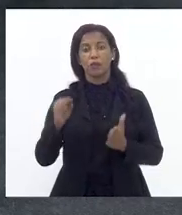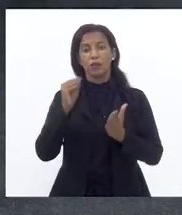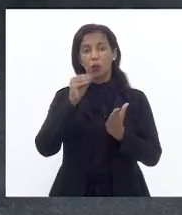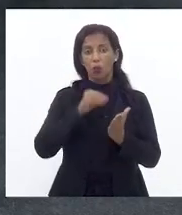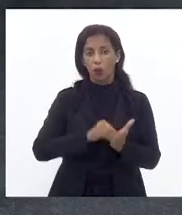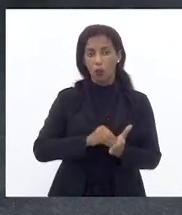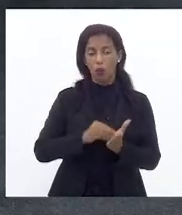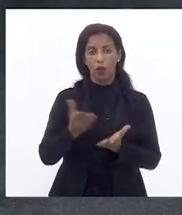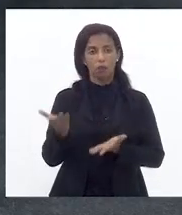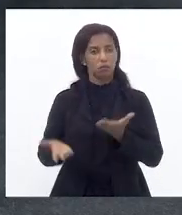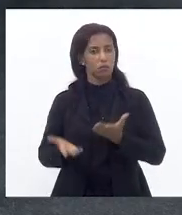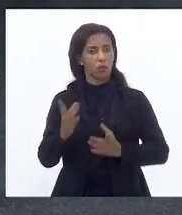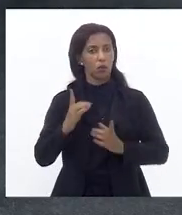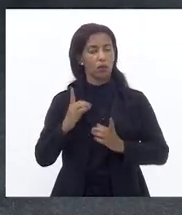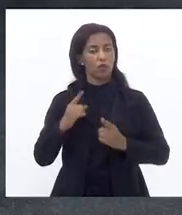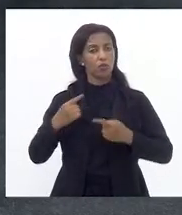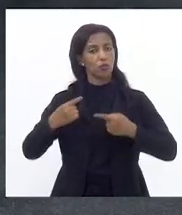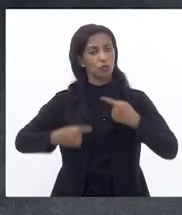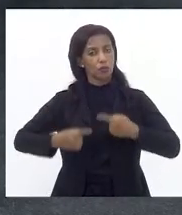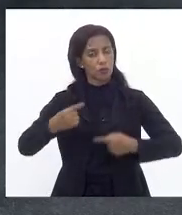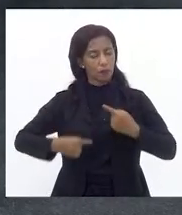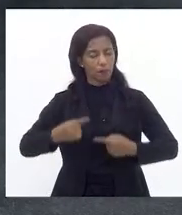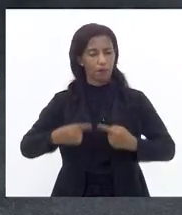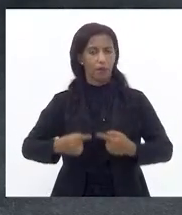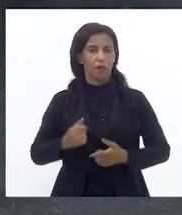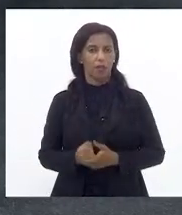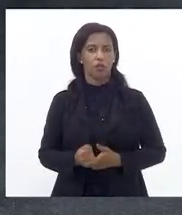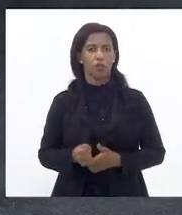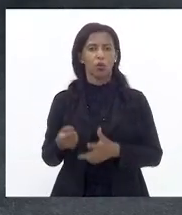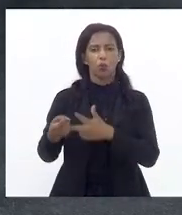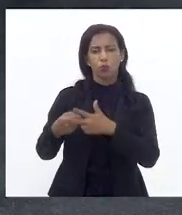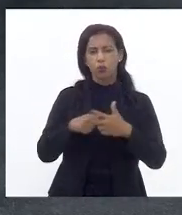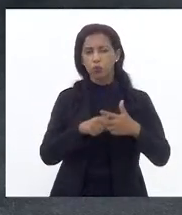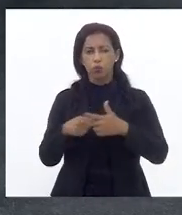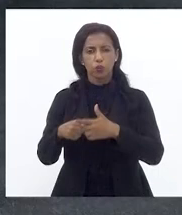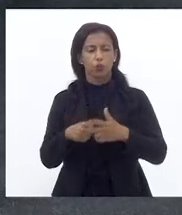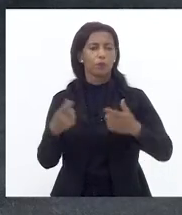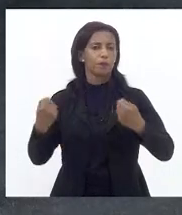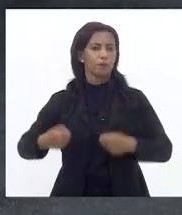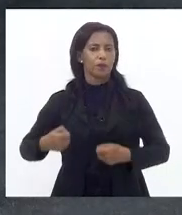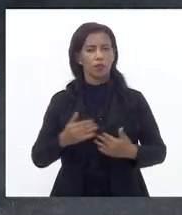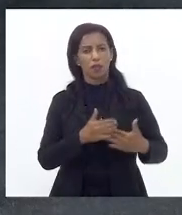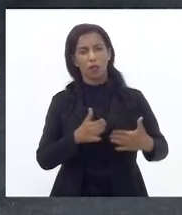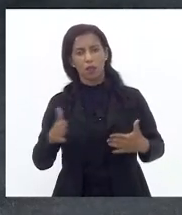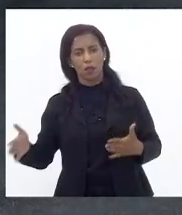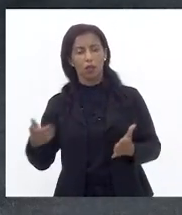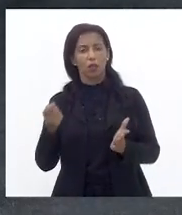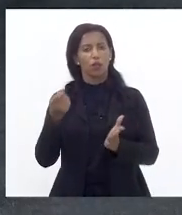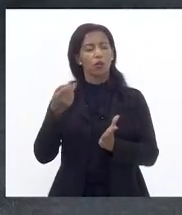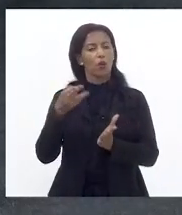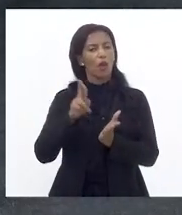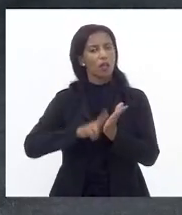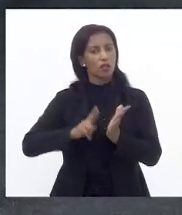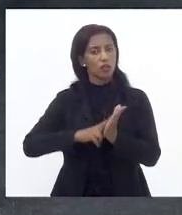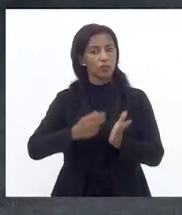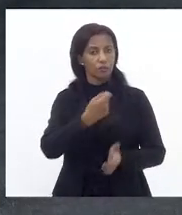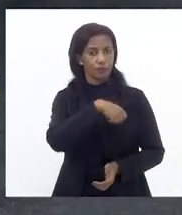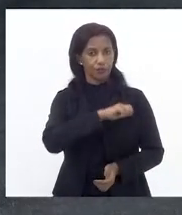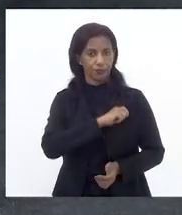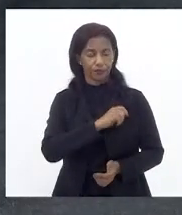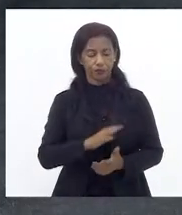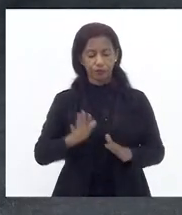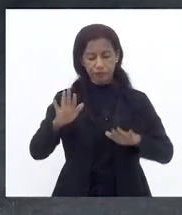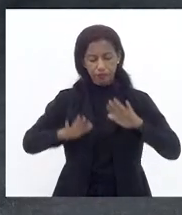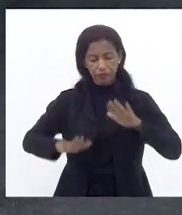colocado na balança na hora de debate das correções de vencimento e quanto os ajustes necessários em decorrência do regime de recuperação fiscal